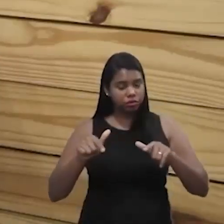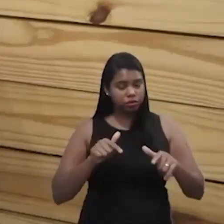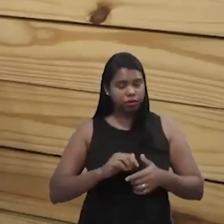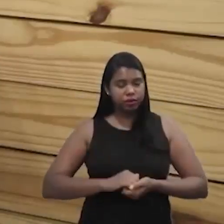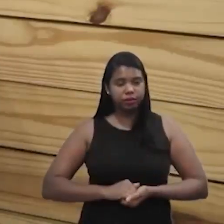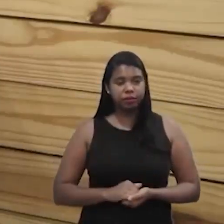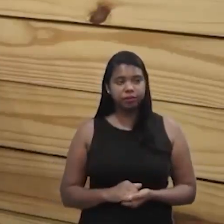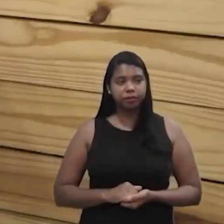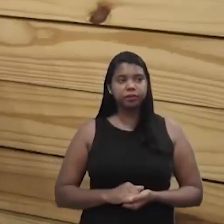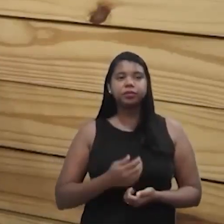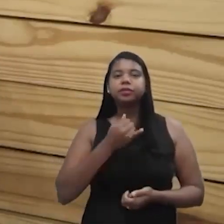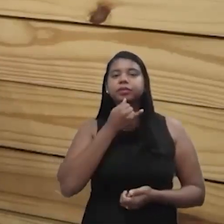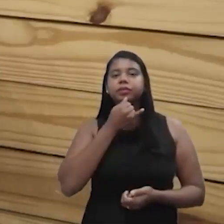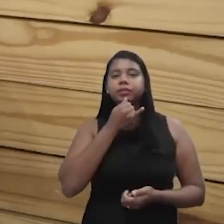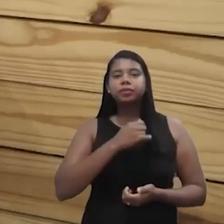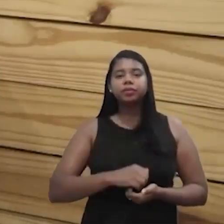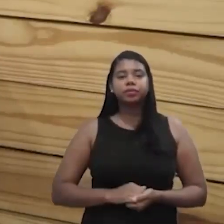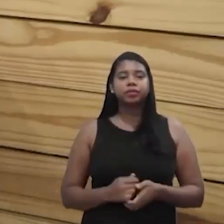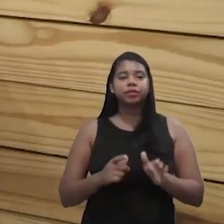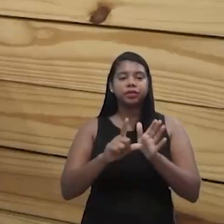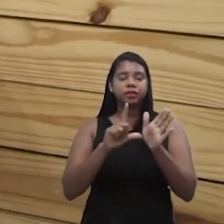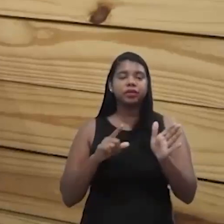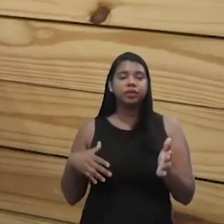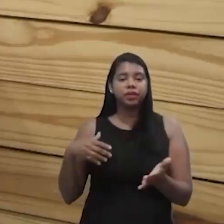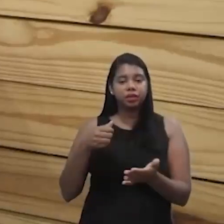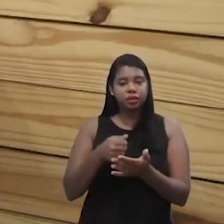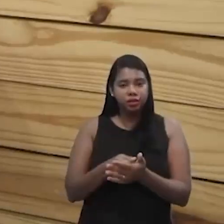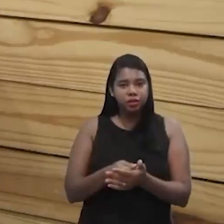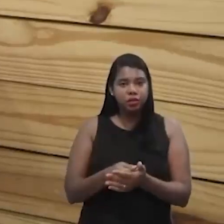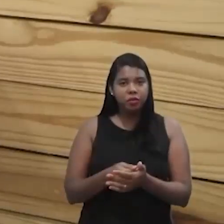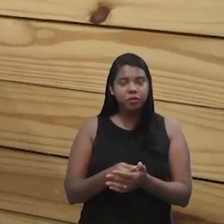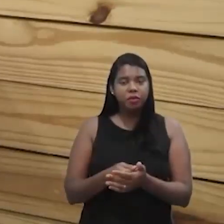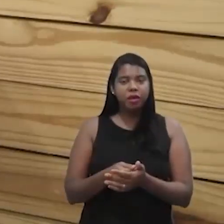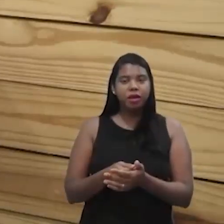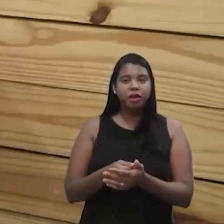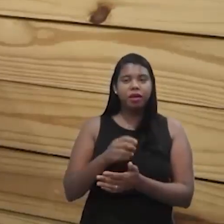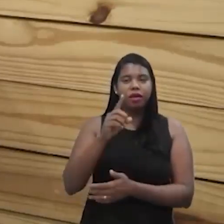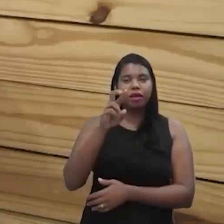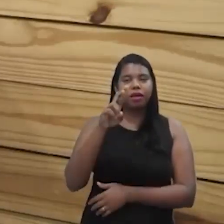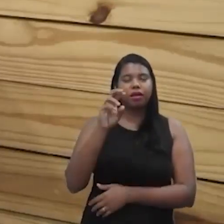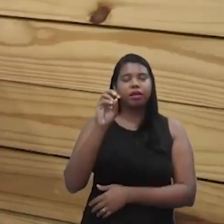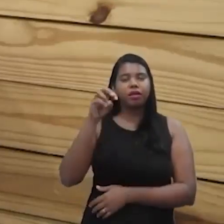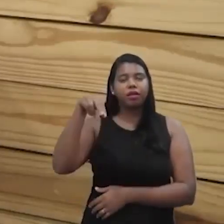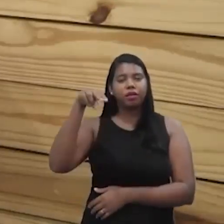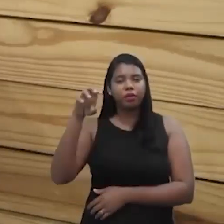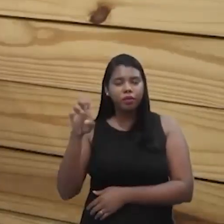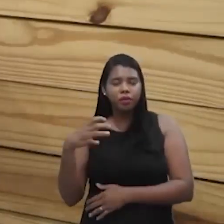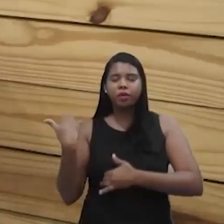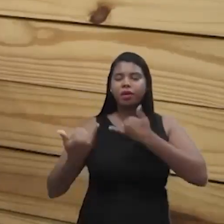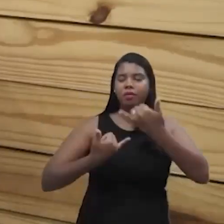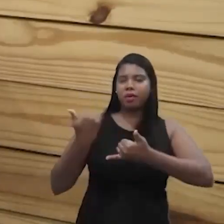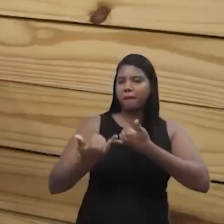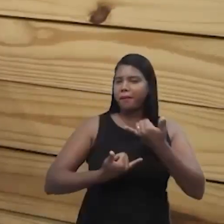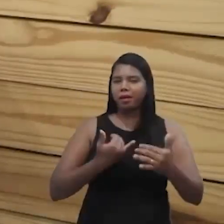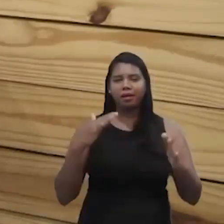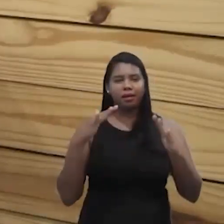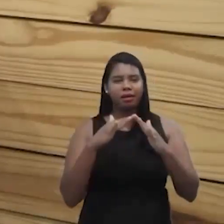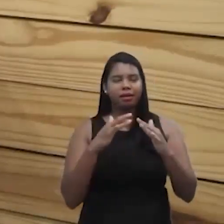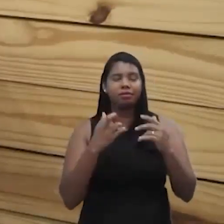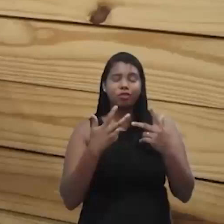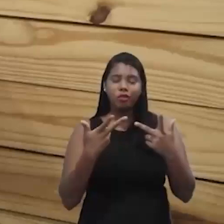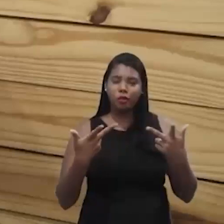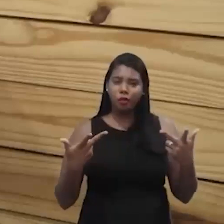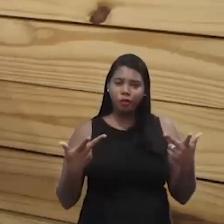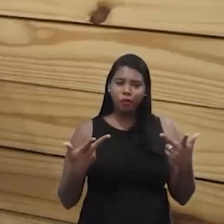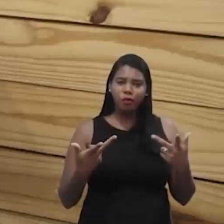do trabalho. Por exemplo, antes você comprava um drone simplesmente para brincar em casa, para fazer algum